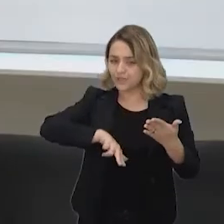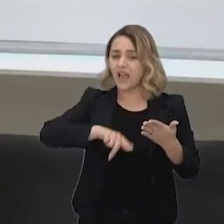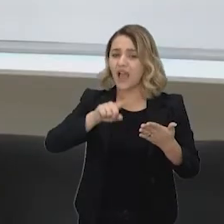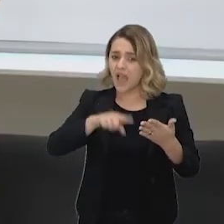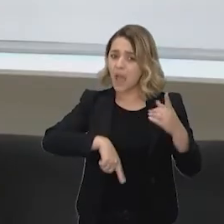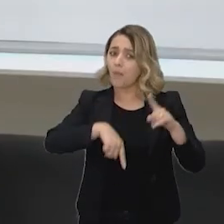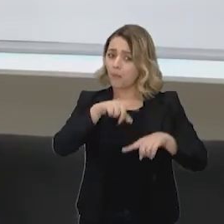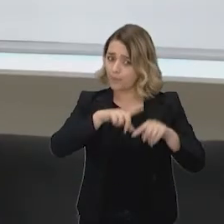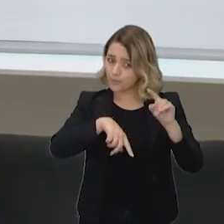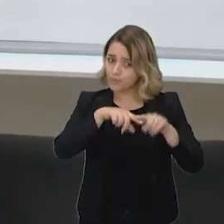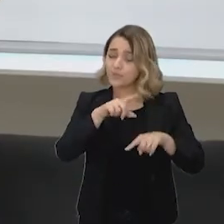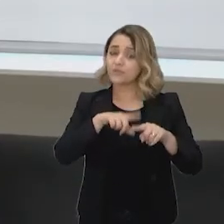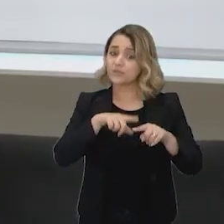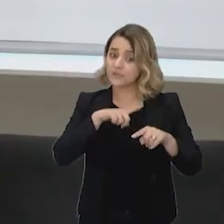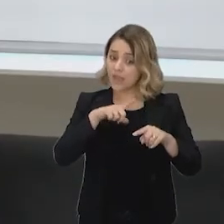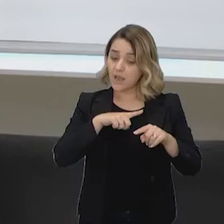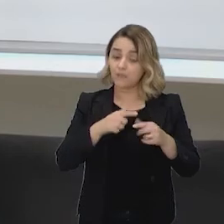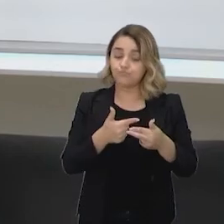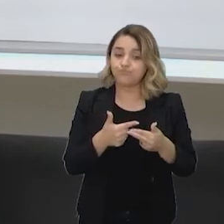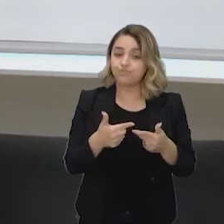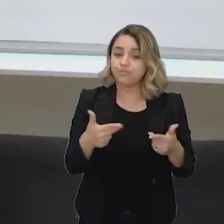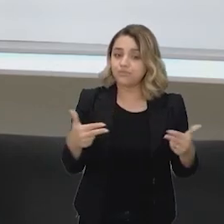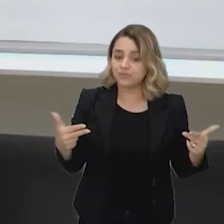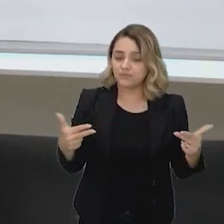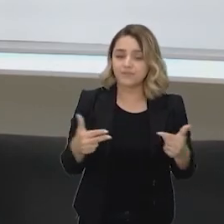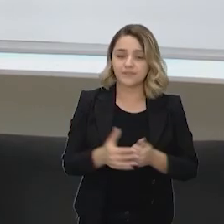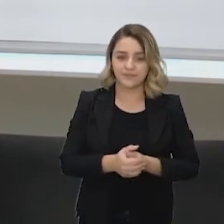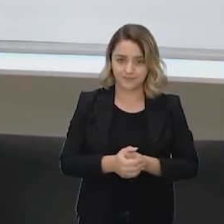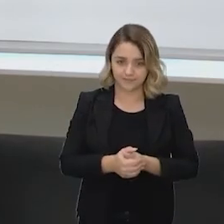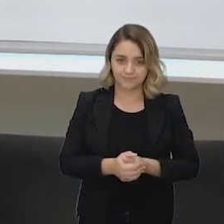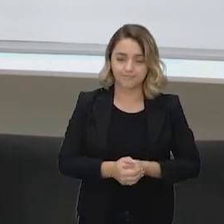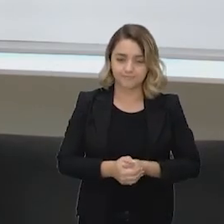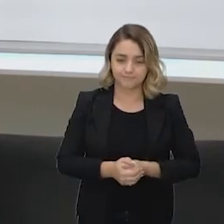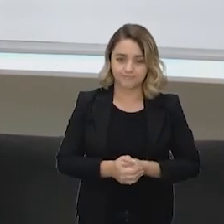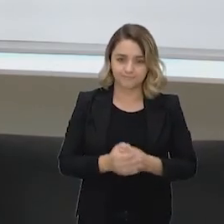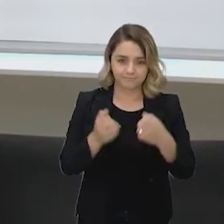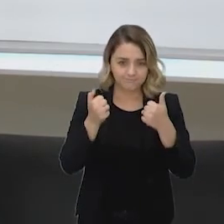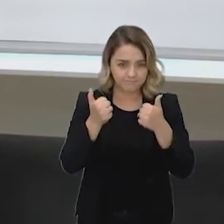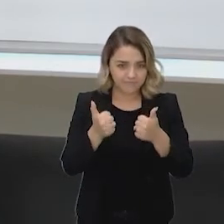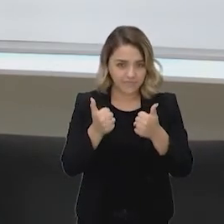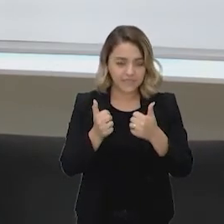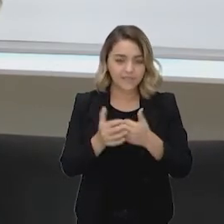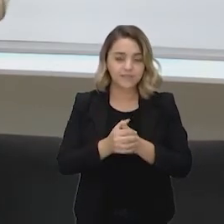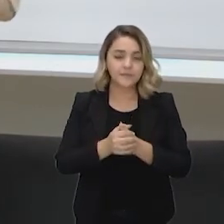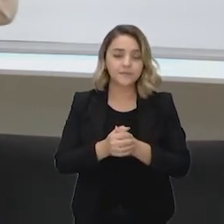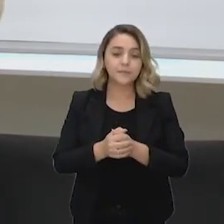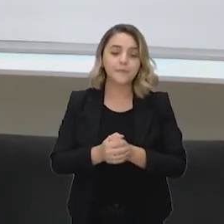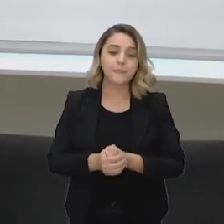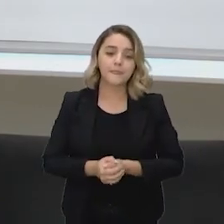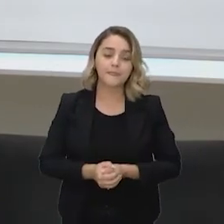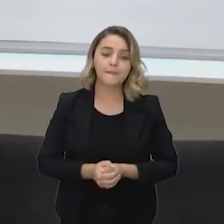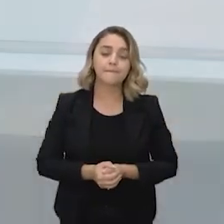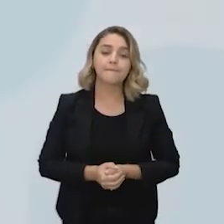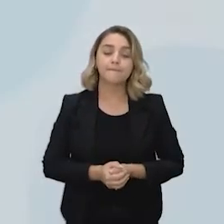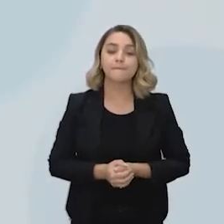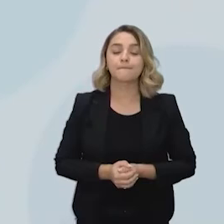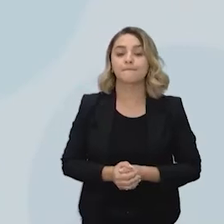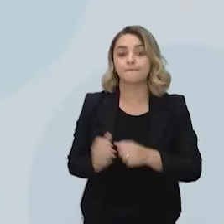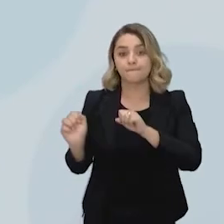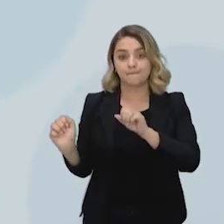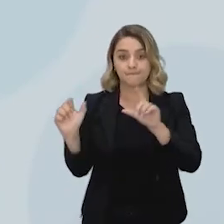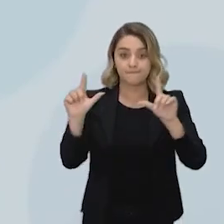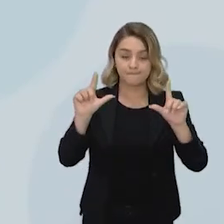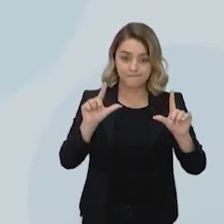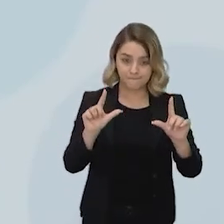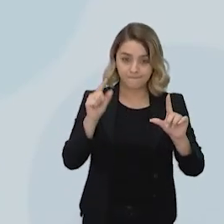produto quimicamente muito rico, muito complexo. Tá? Bom, aí aqui, voltando aqui para a tela, só para